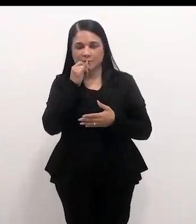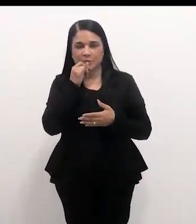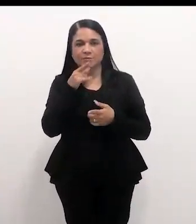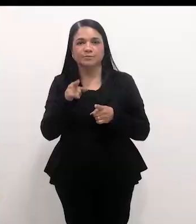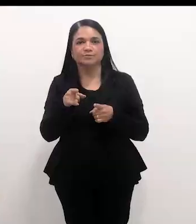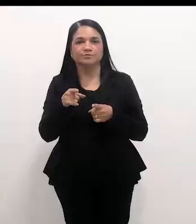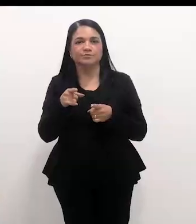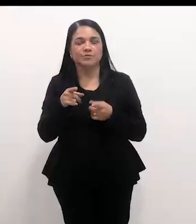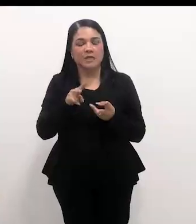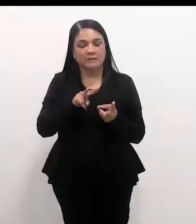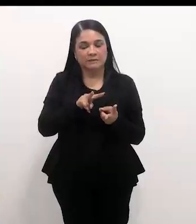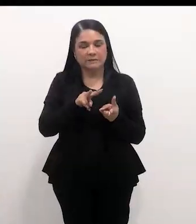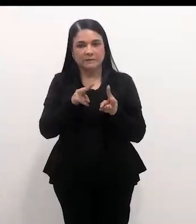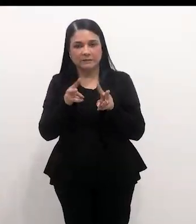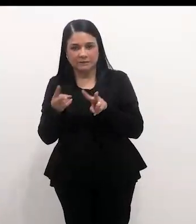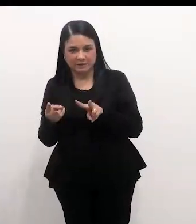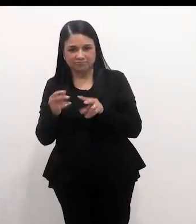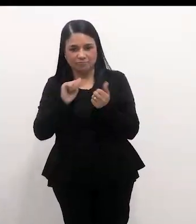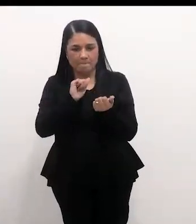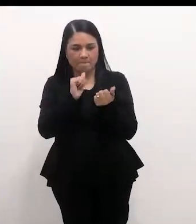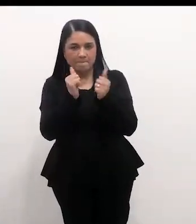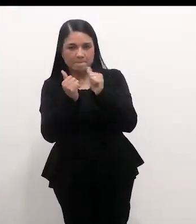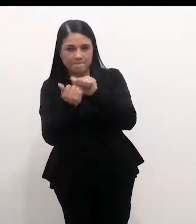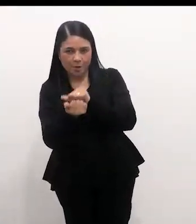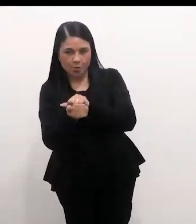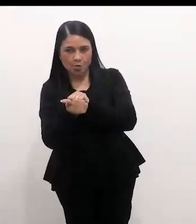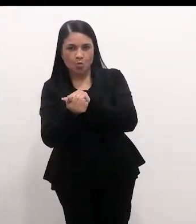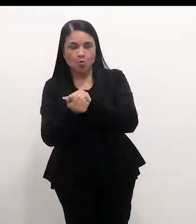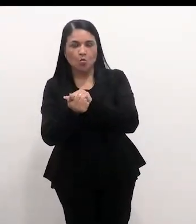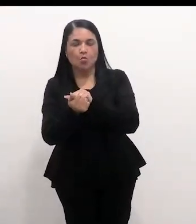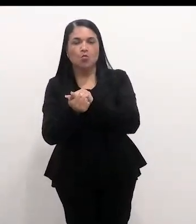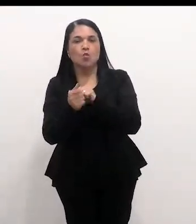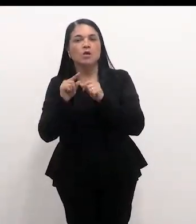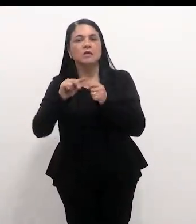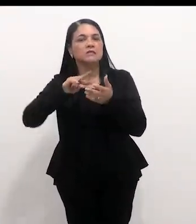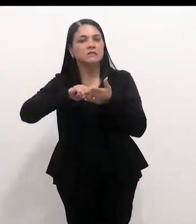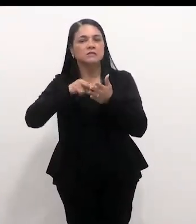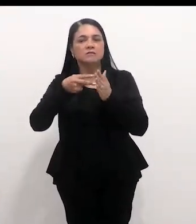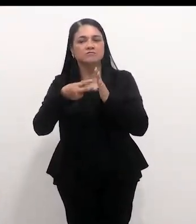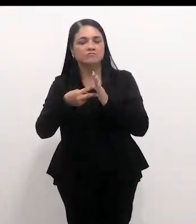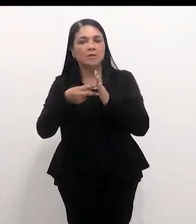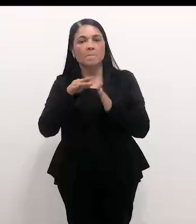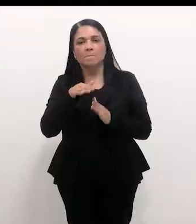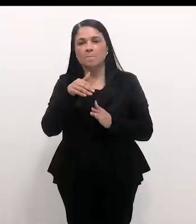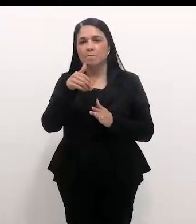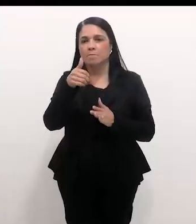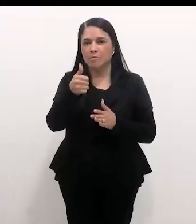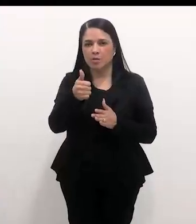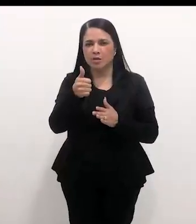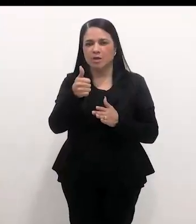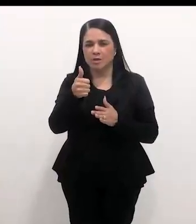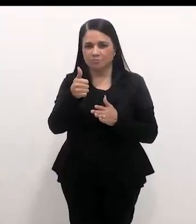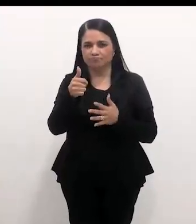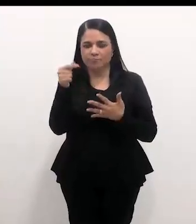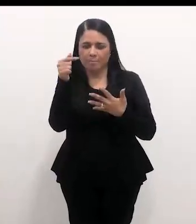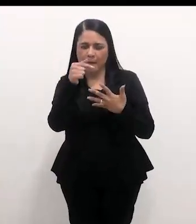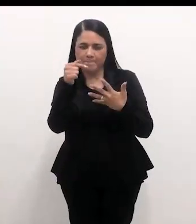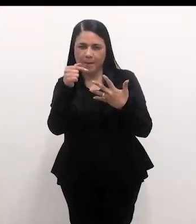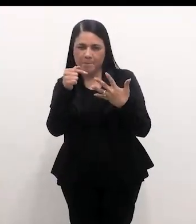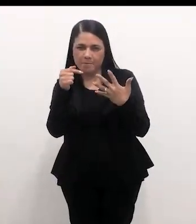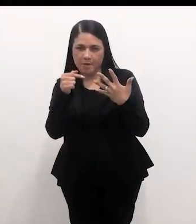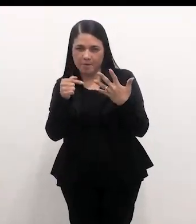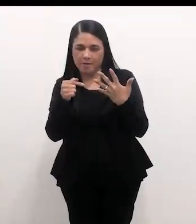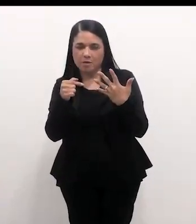com a Itália. Então, agora estamos na fase da transição. Isto não significa limitar, significa só